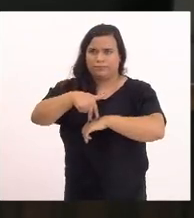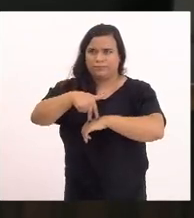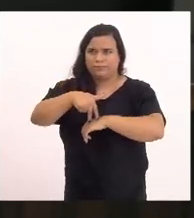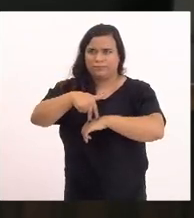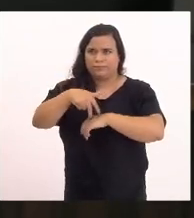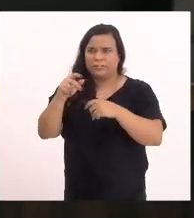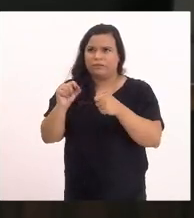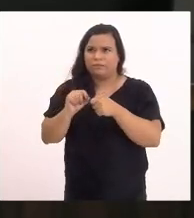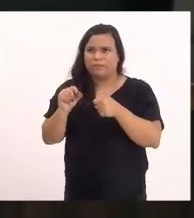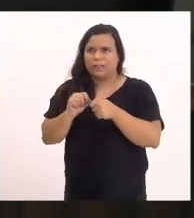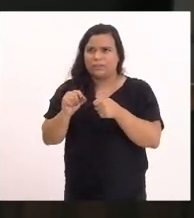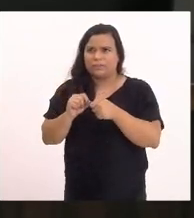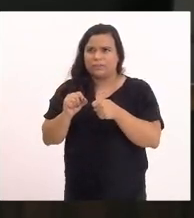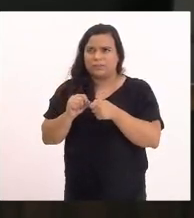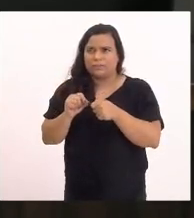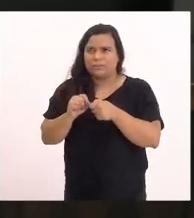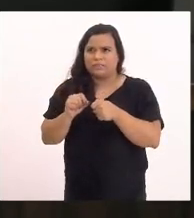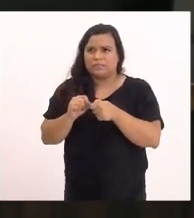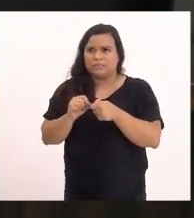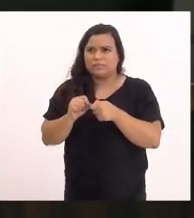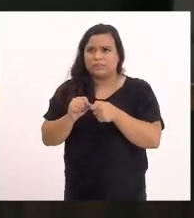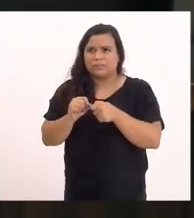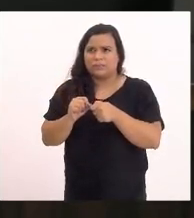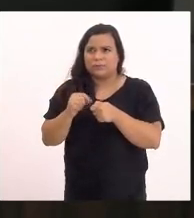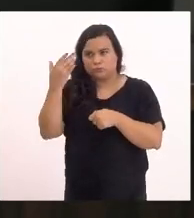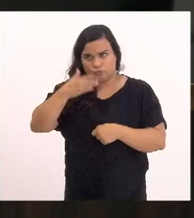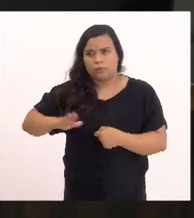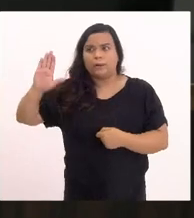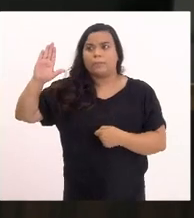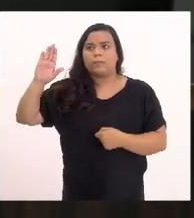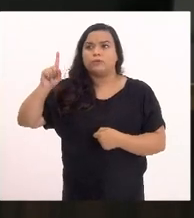juramento Paula Tringuelê,